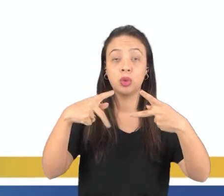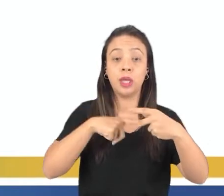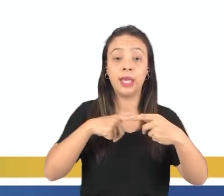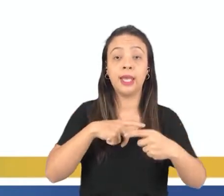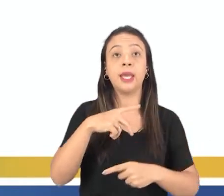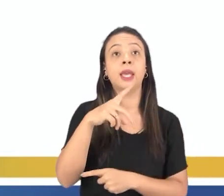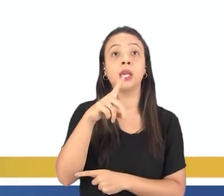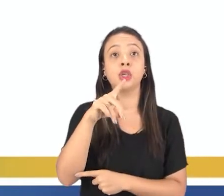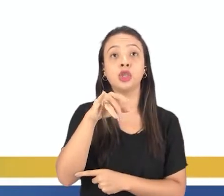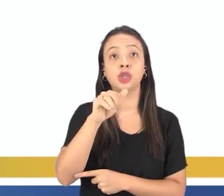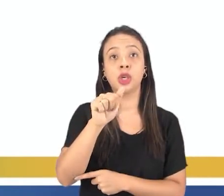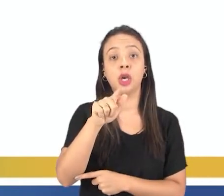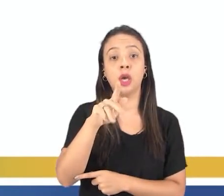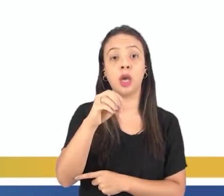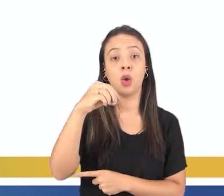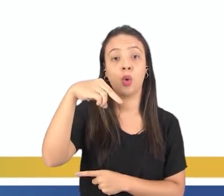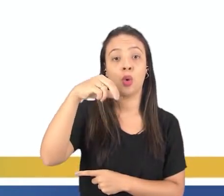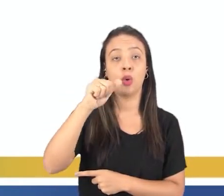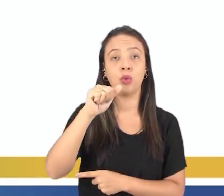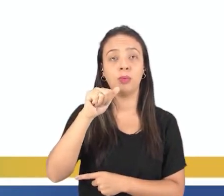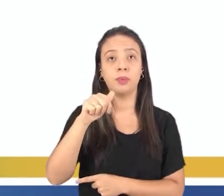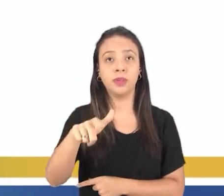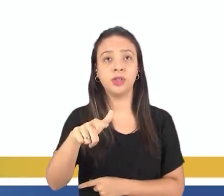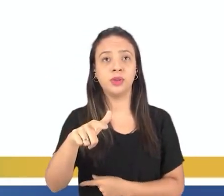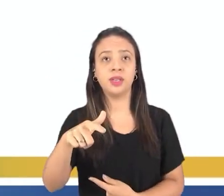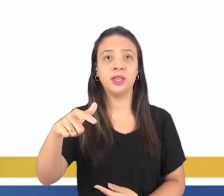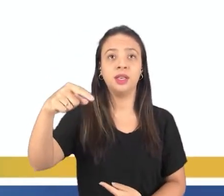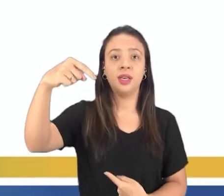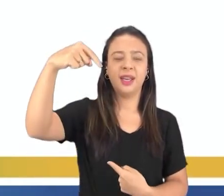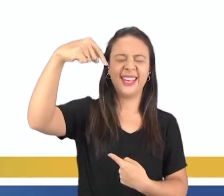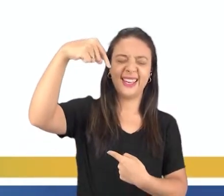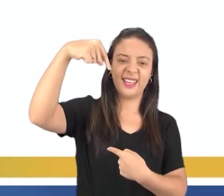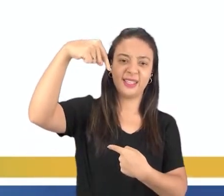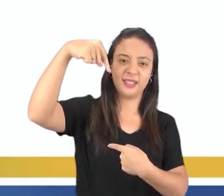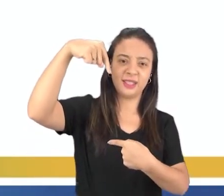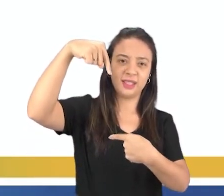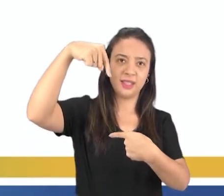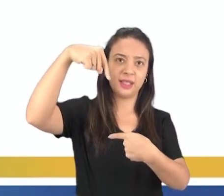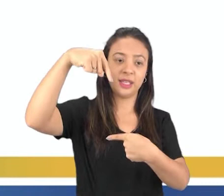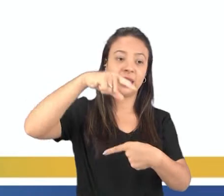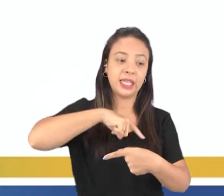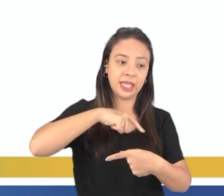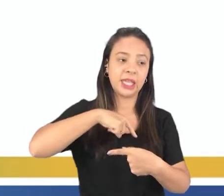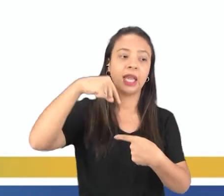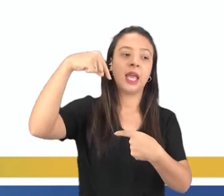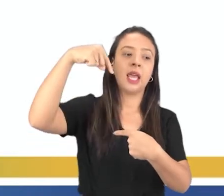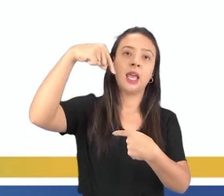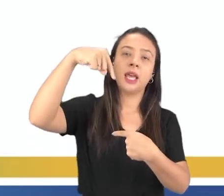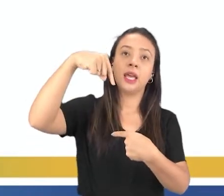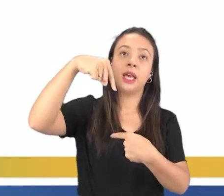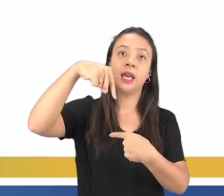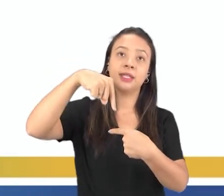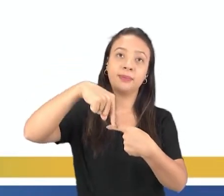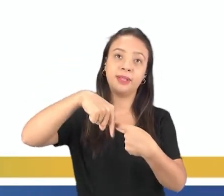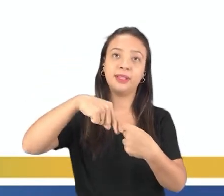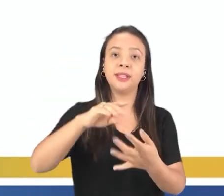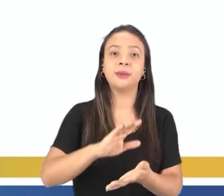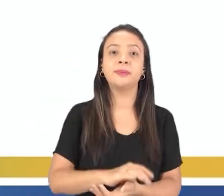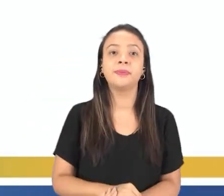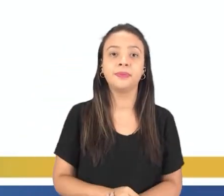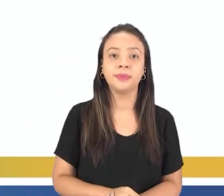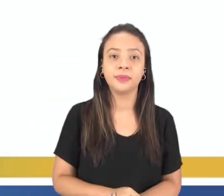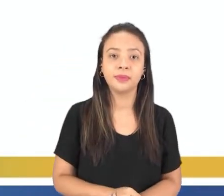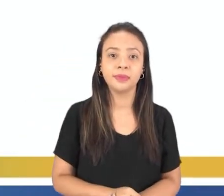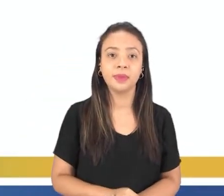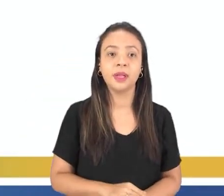possui diagonais perpendiculares. Então, observe aí no losango, nós temos duas diagonais. Lá na